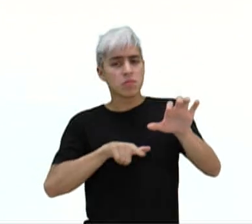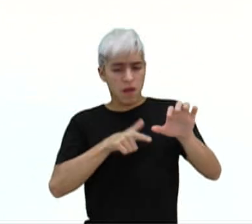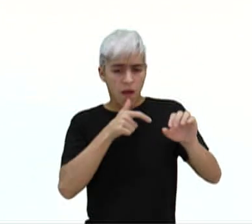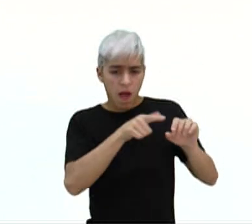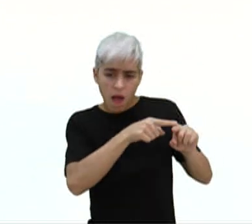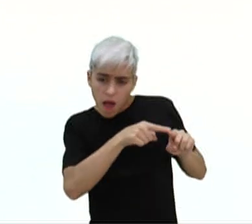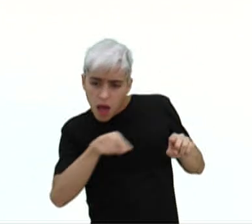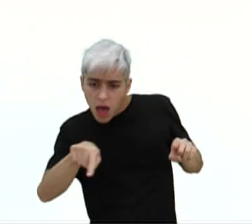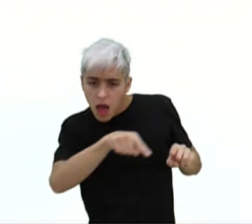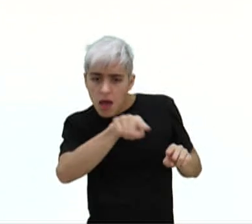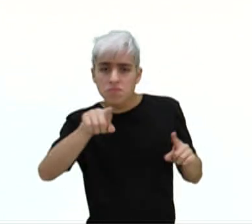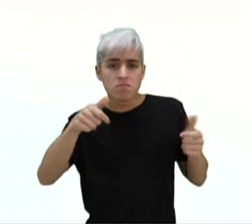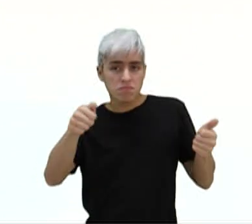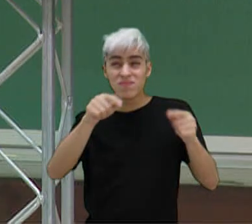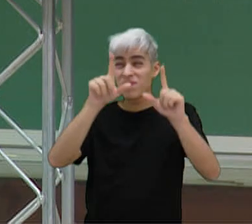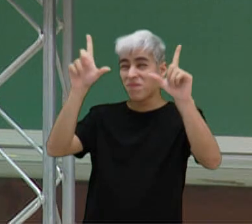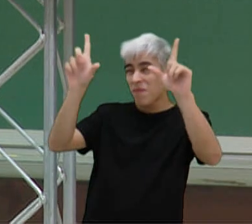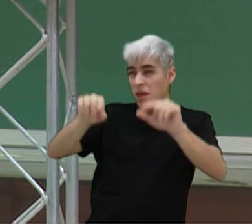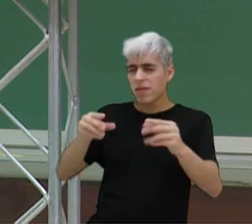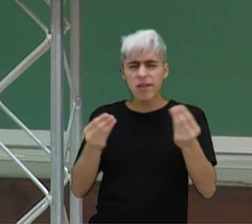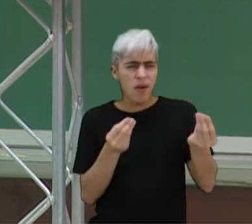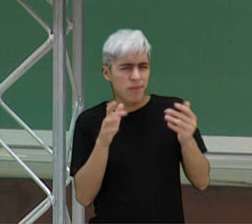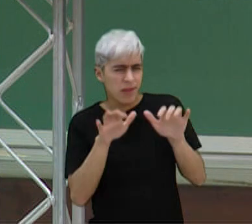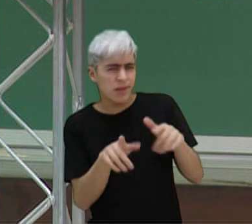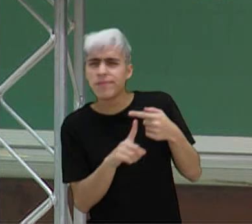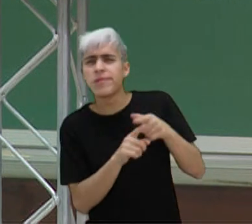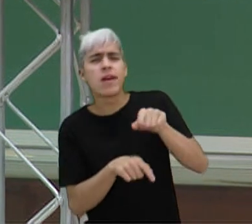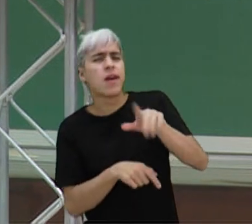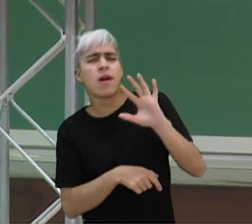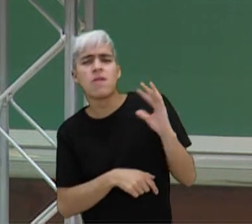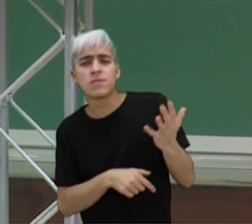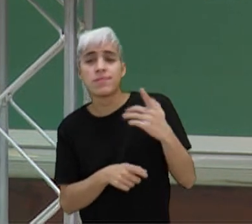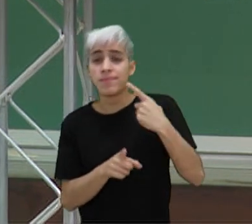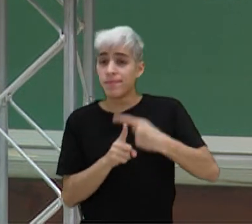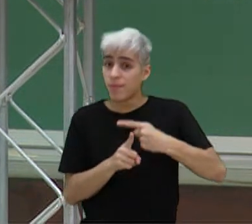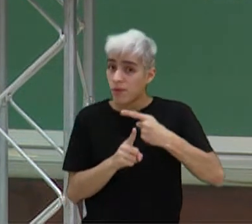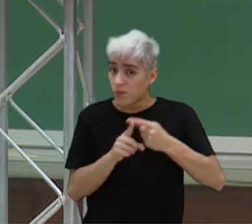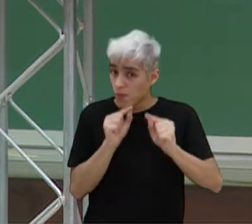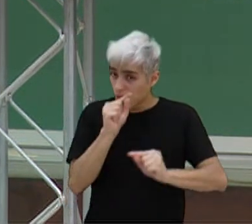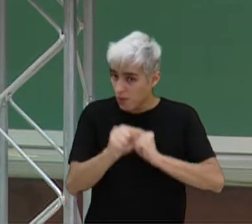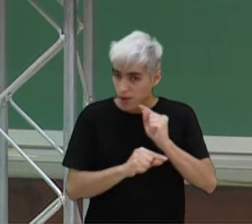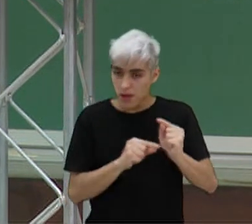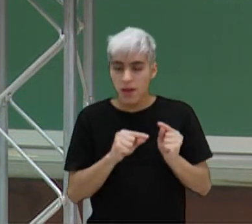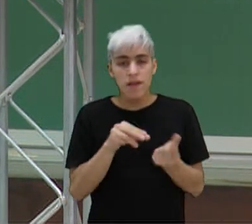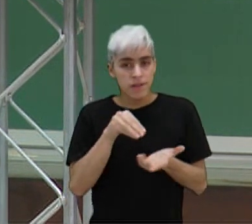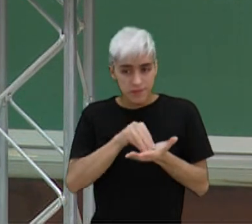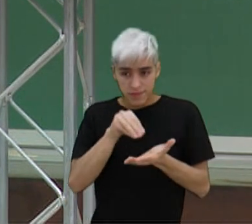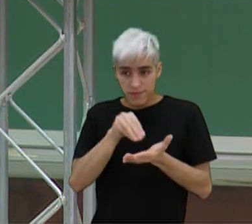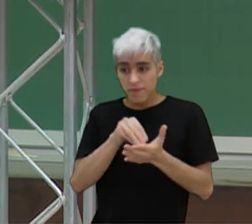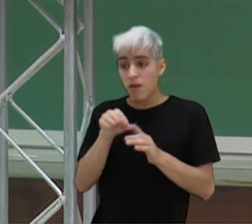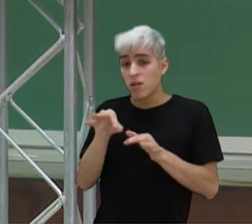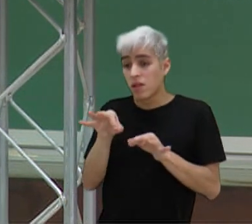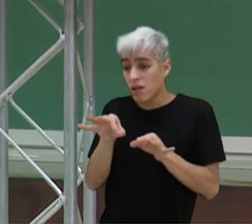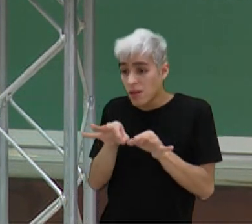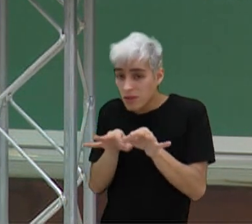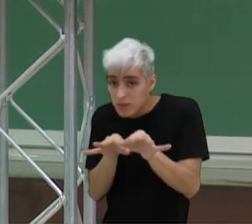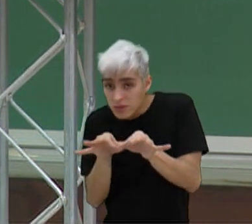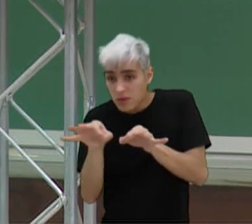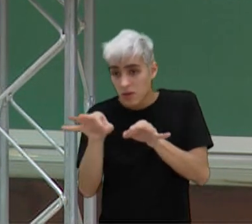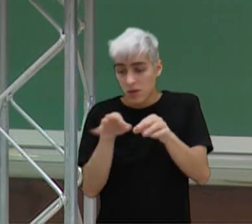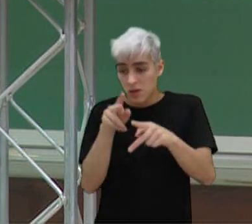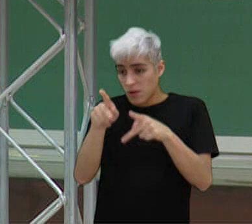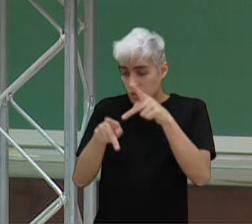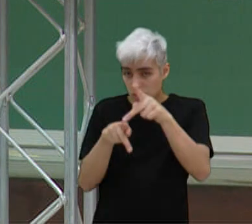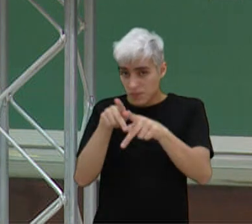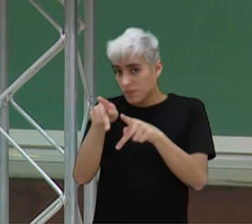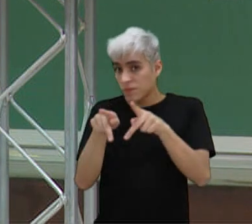e regiões que têm menos. Como assim? Por que isso acontece? Acontece devido à irregularidade na distribuição da